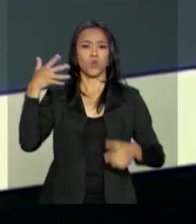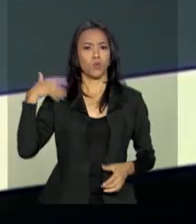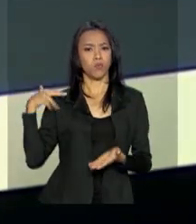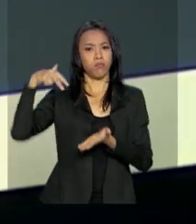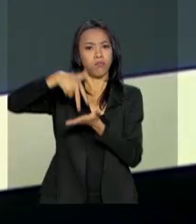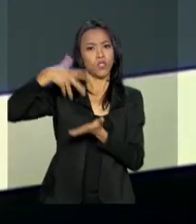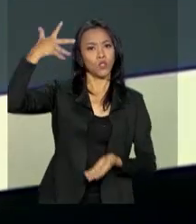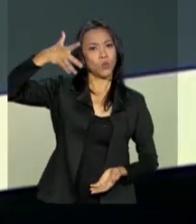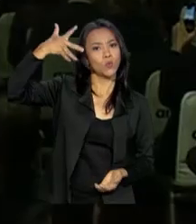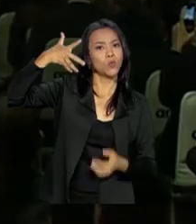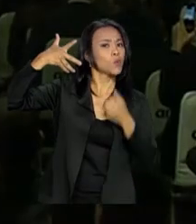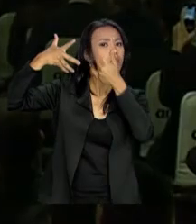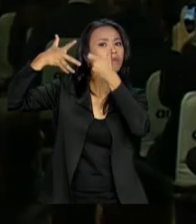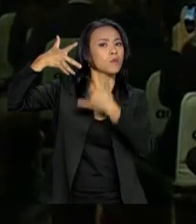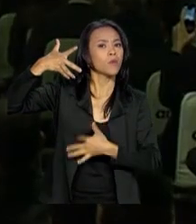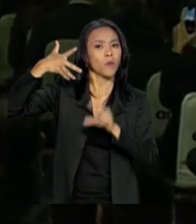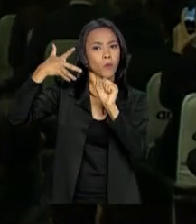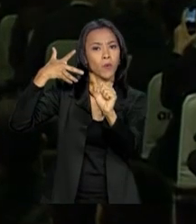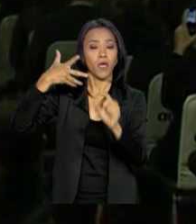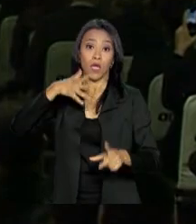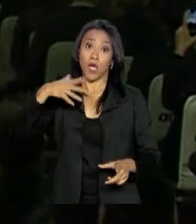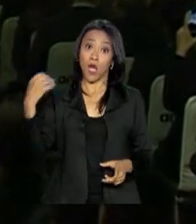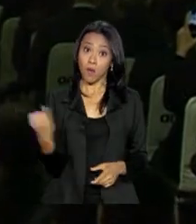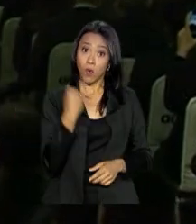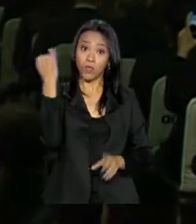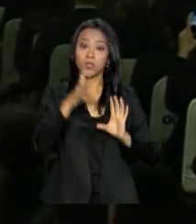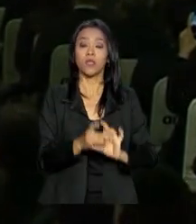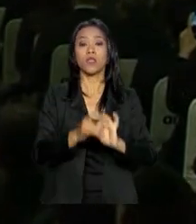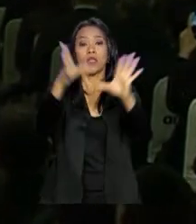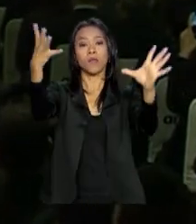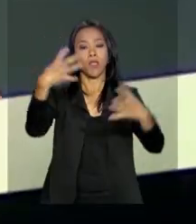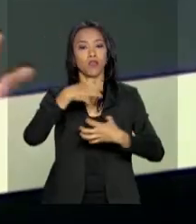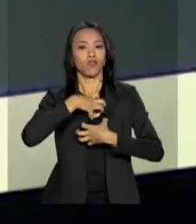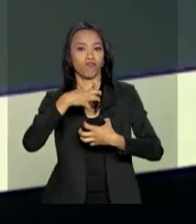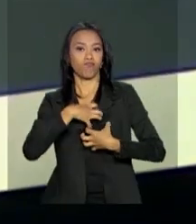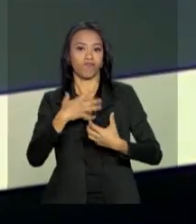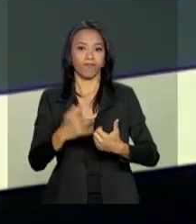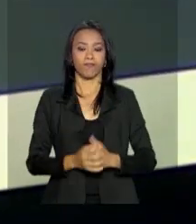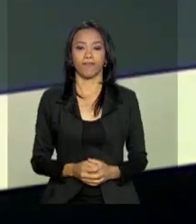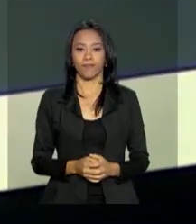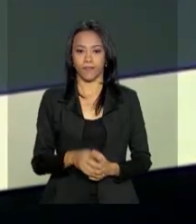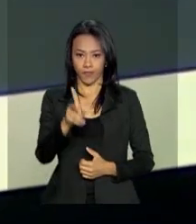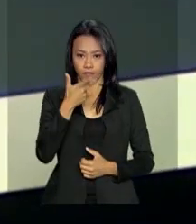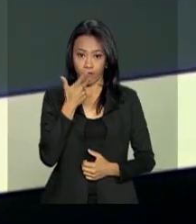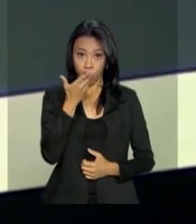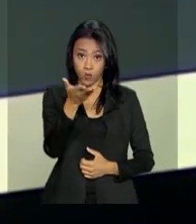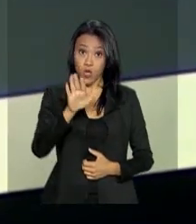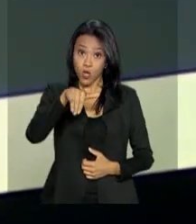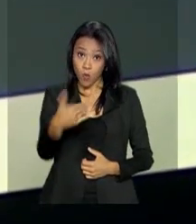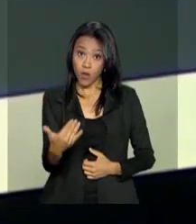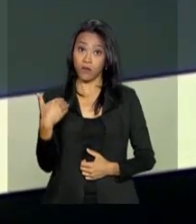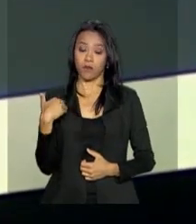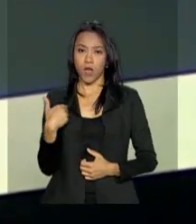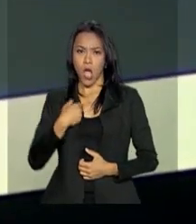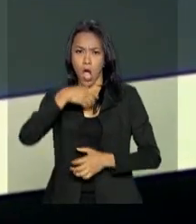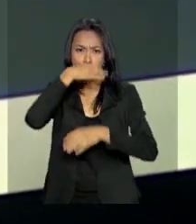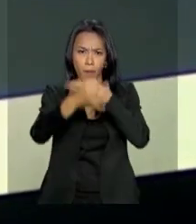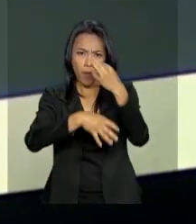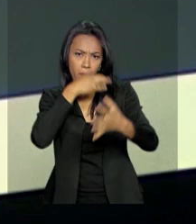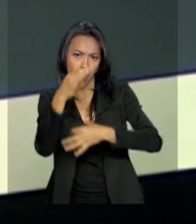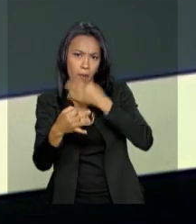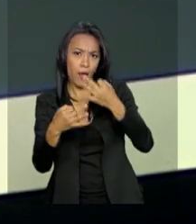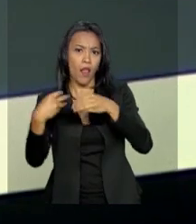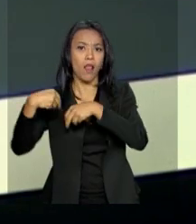temer destacou a importância da liberdade de imprensa para a democracia quando a imprensa se manifesta ela leva a